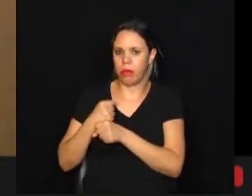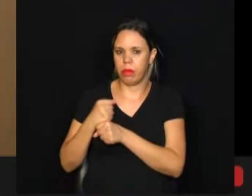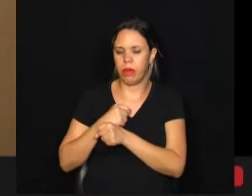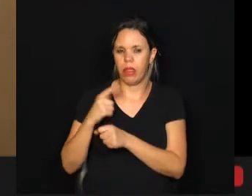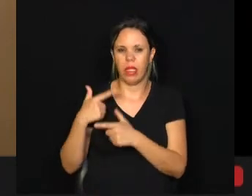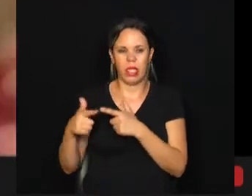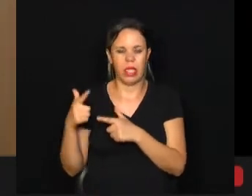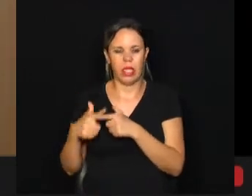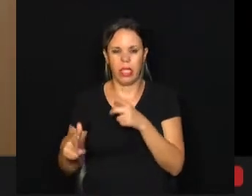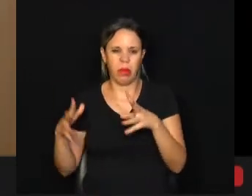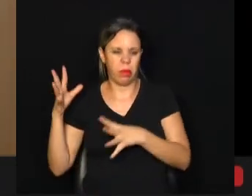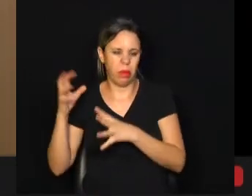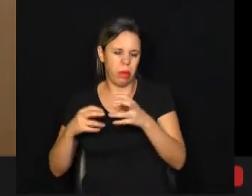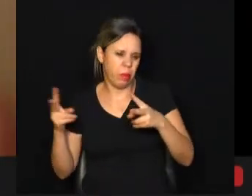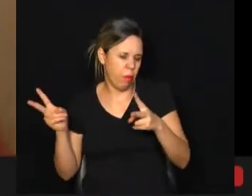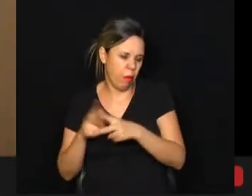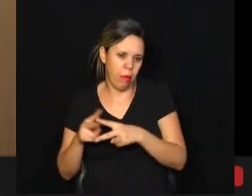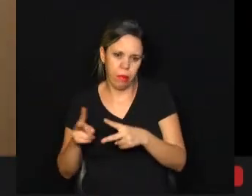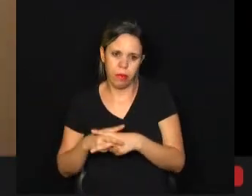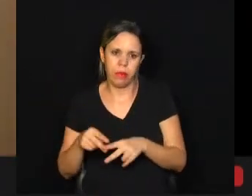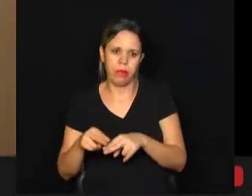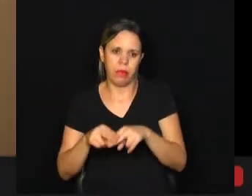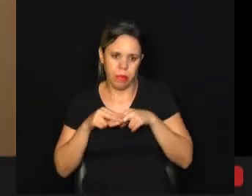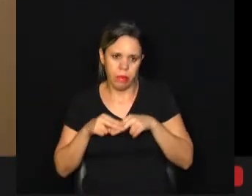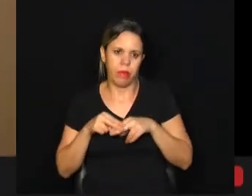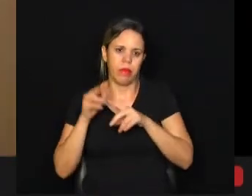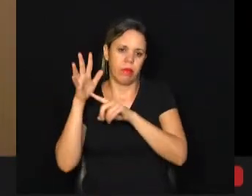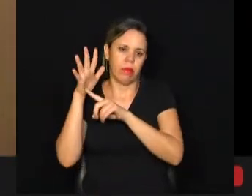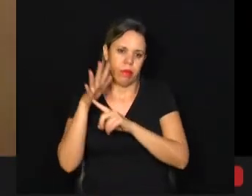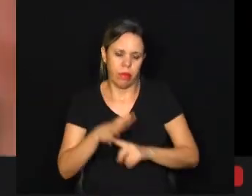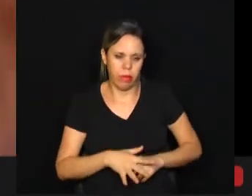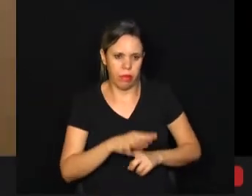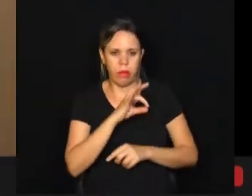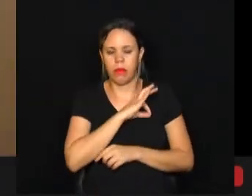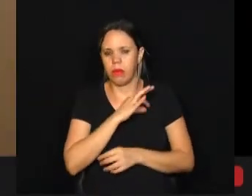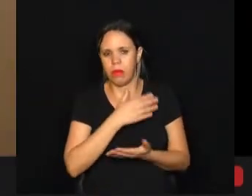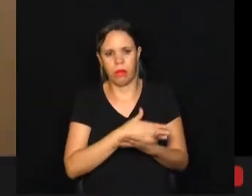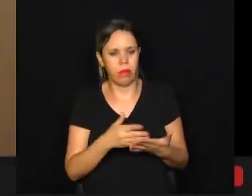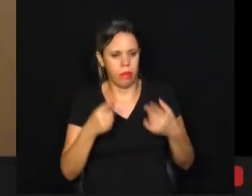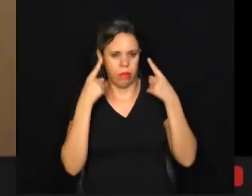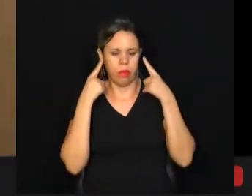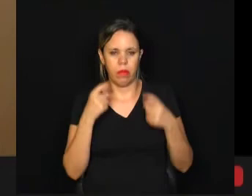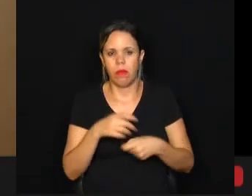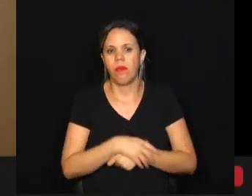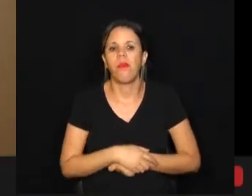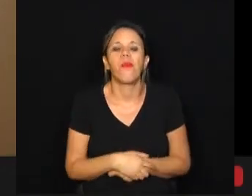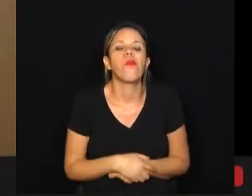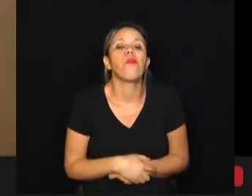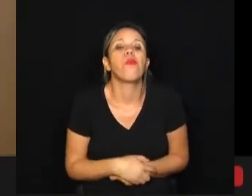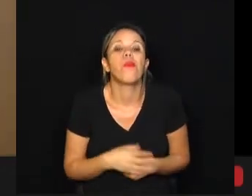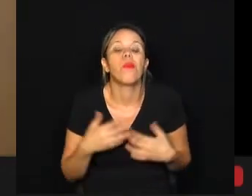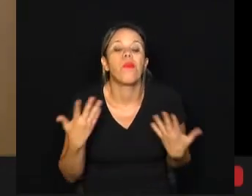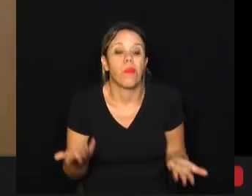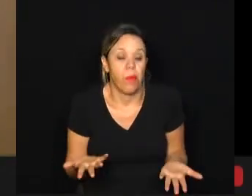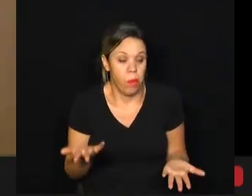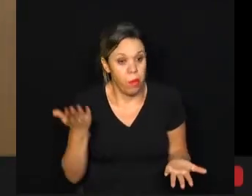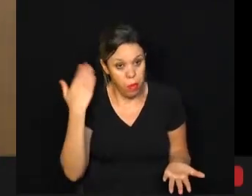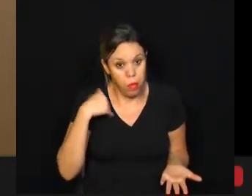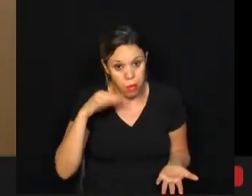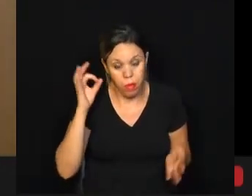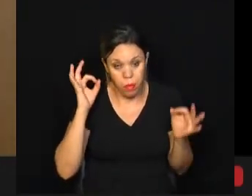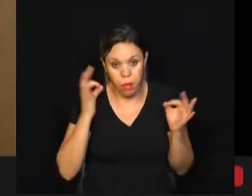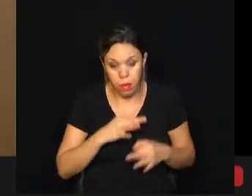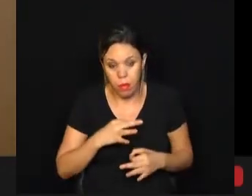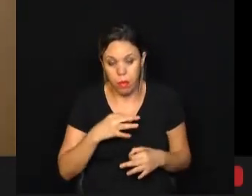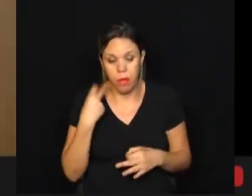quebra-quebra. Mas teve quebra-quebra por causa da repressão policial, que começou violentamente. Então, eu entendo perfeitamente o